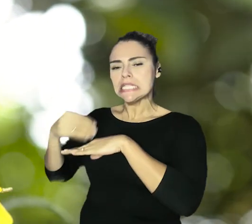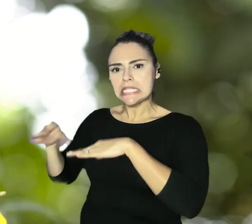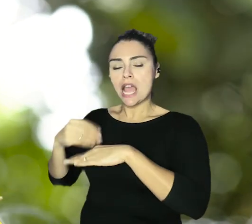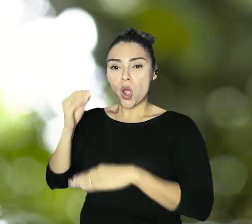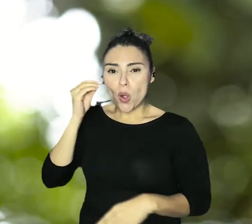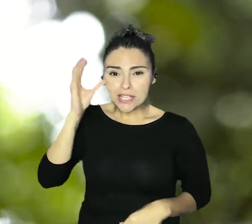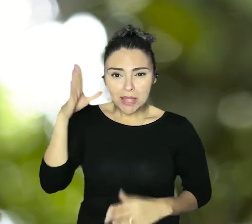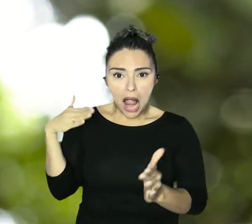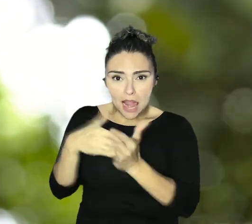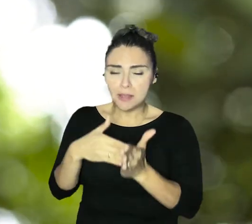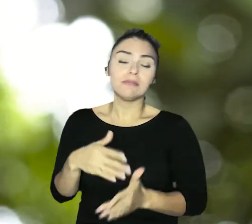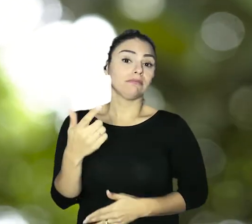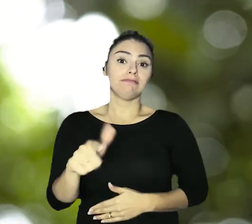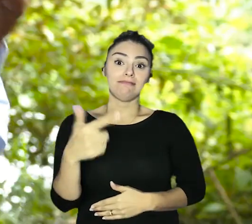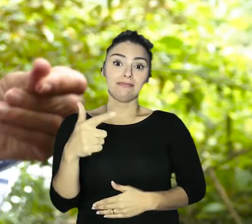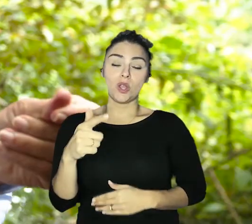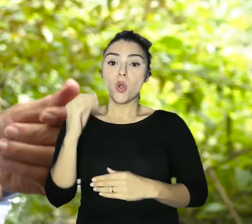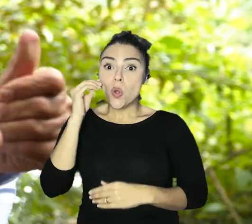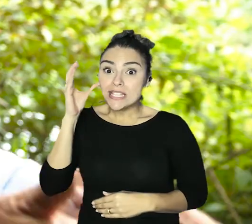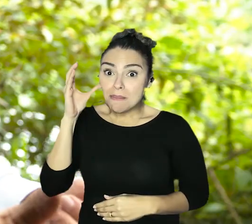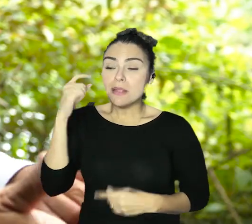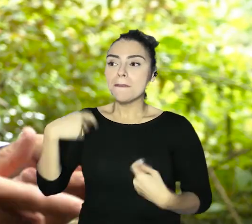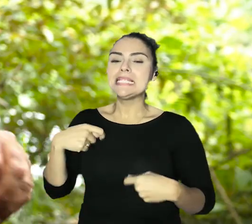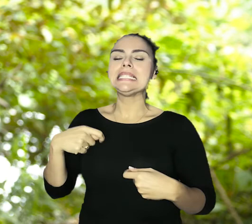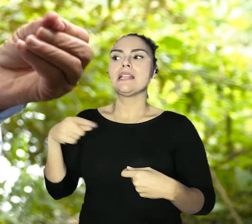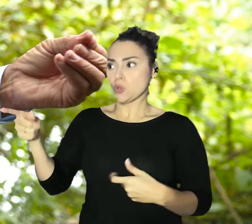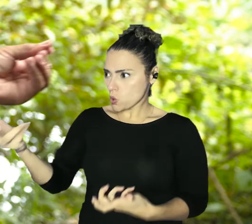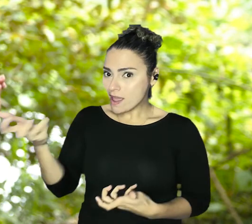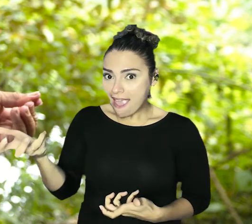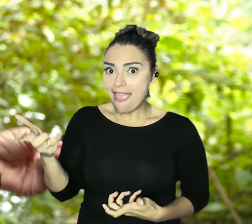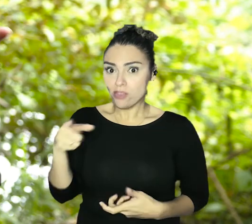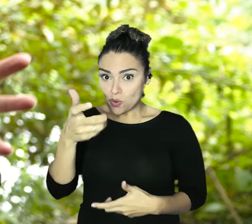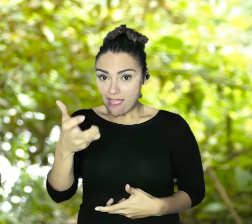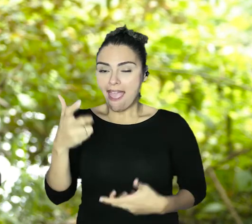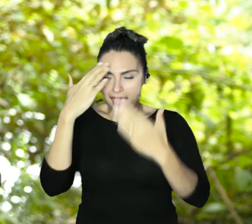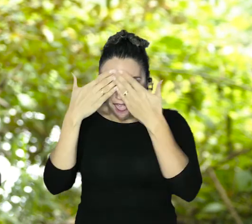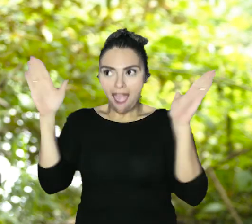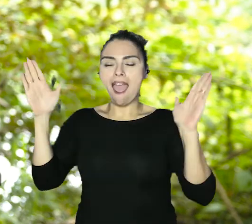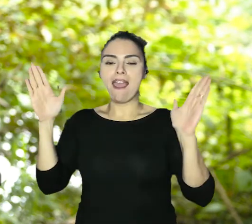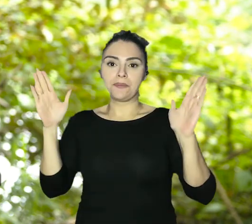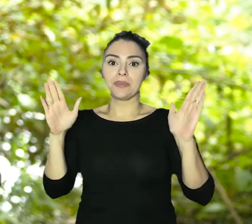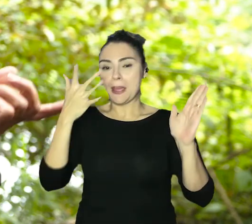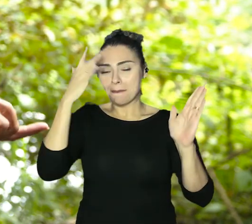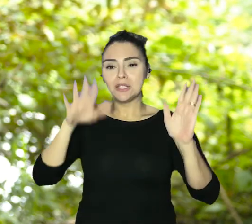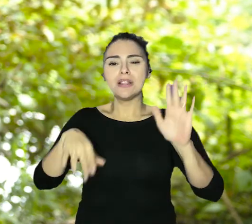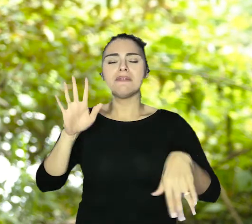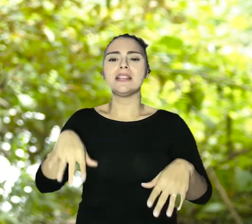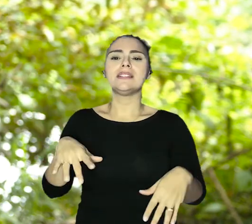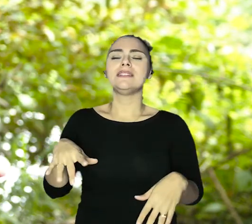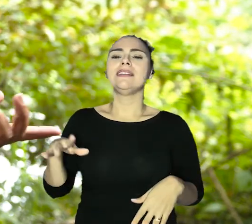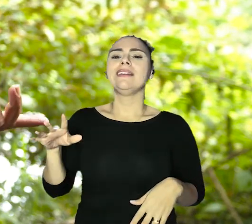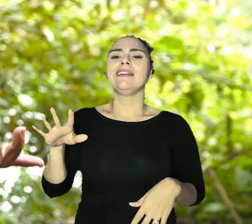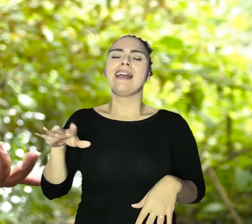tem limite, o conhecimento tem. Só tem que você querer abrir aquela caixinha, né? E muita gente se exempla em mim, eu